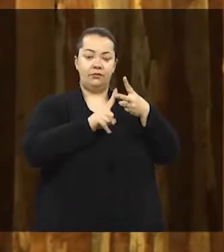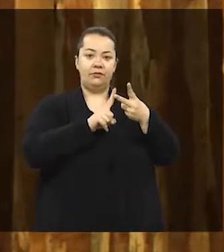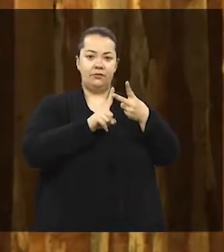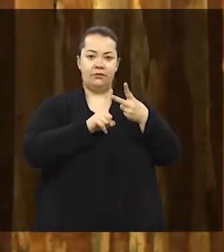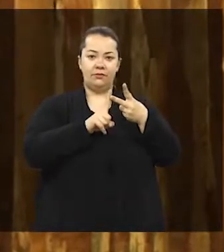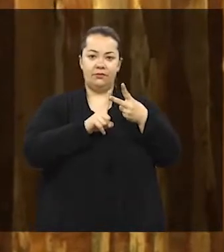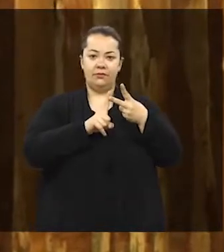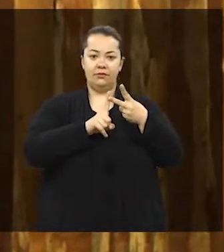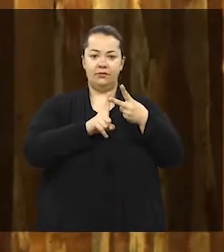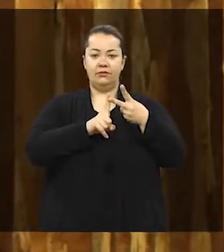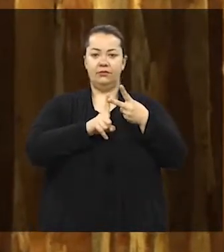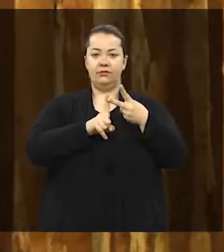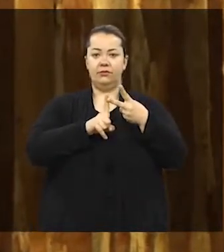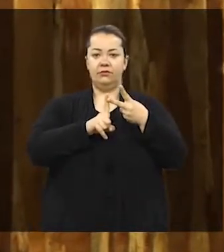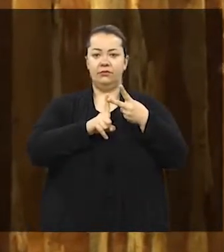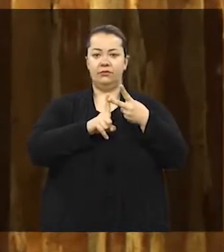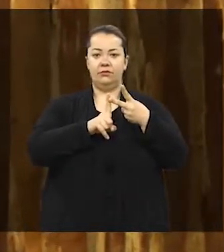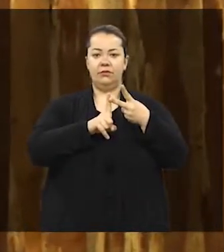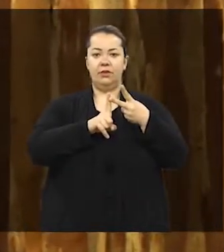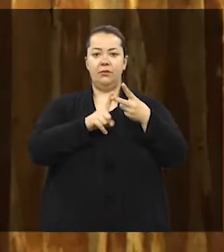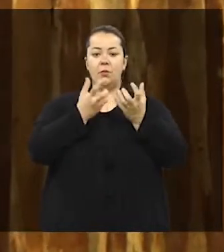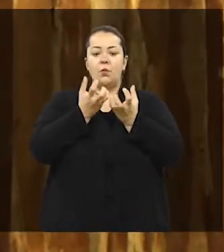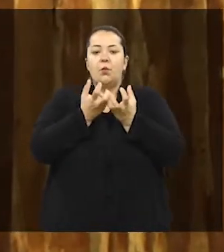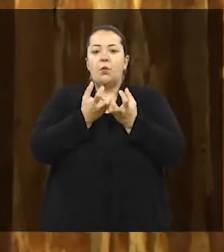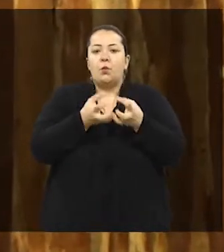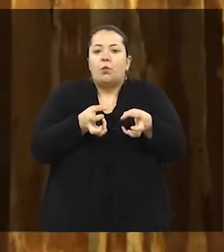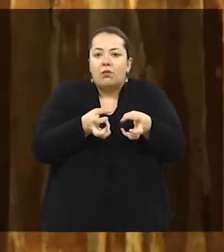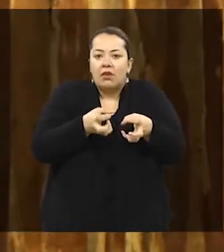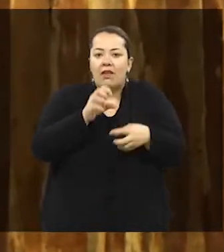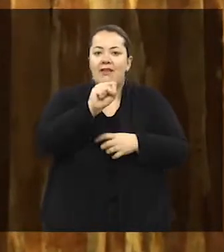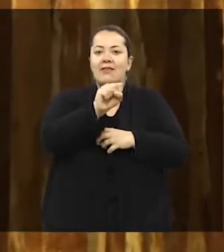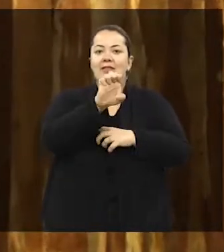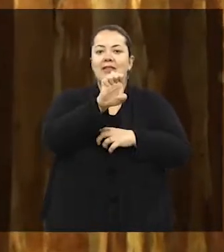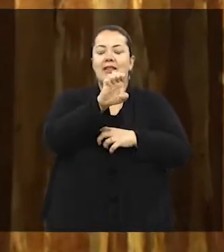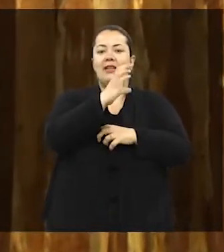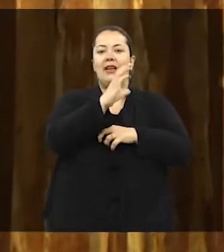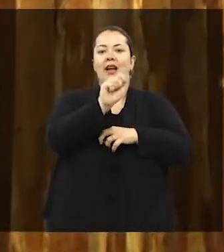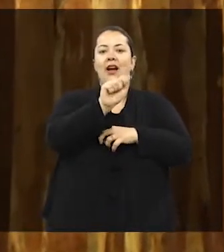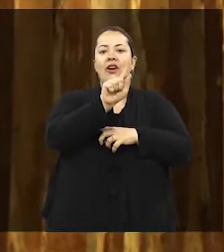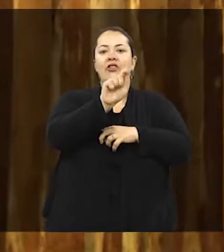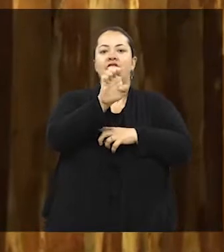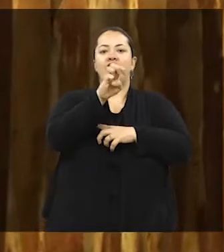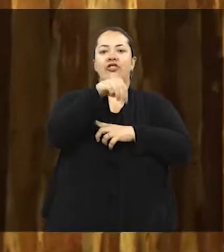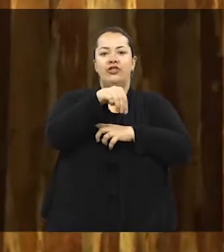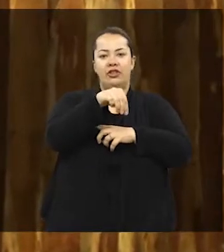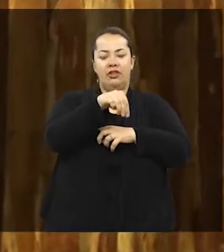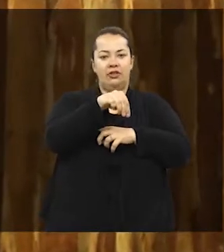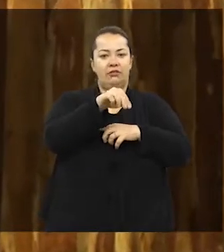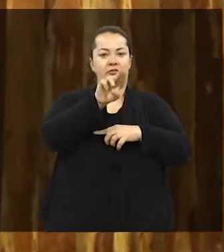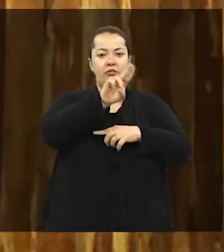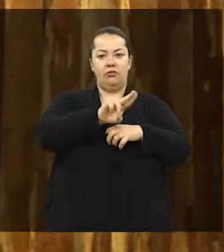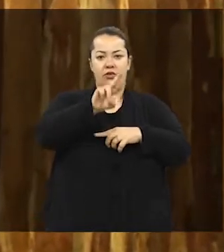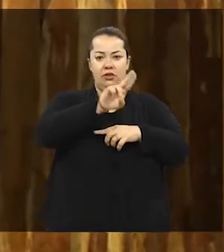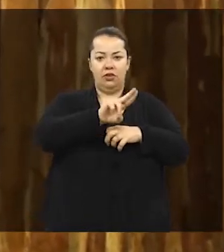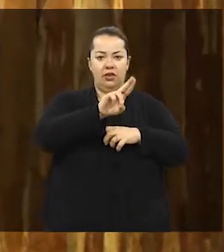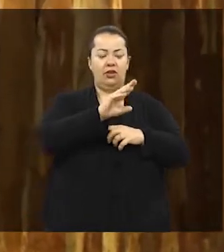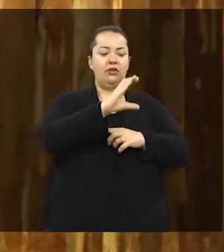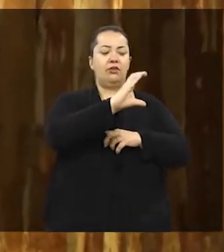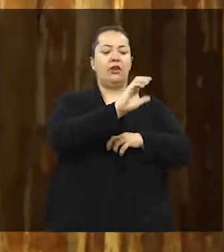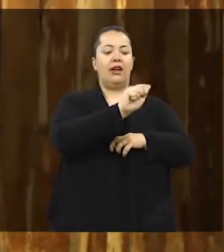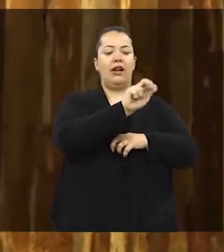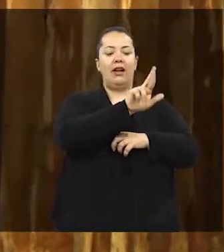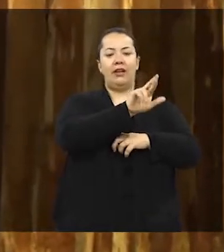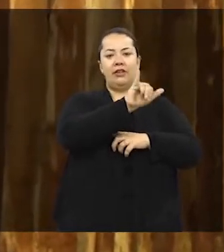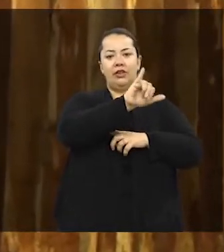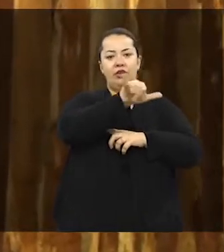suar e desidratá-la. Depois é feito a secagem, que